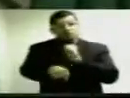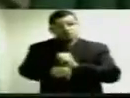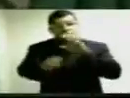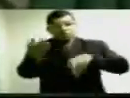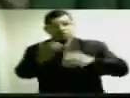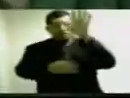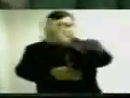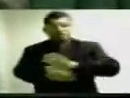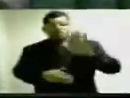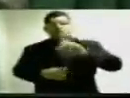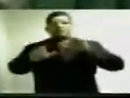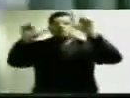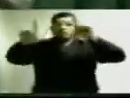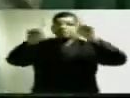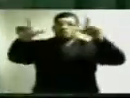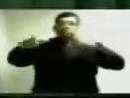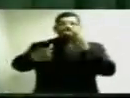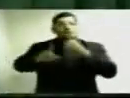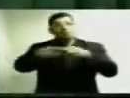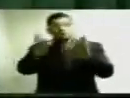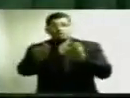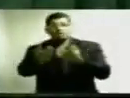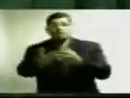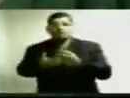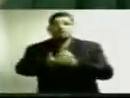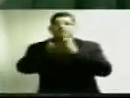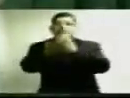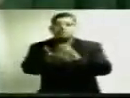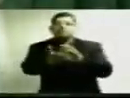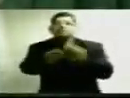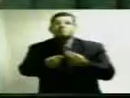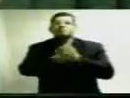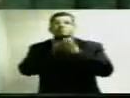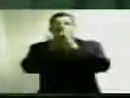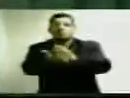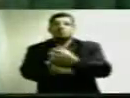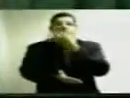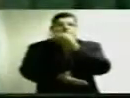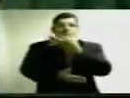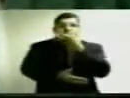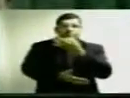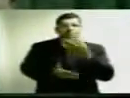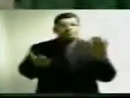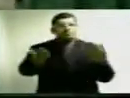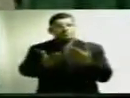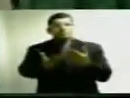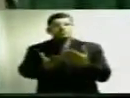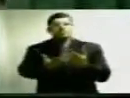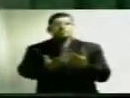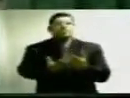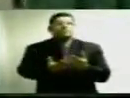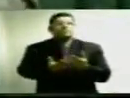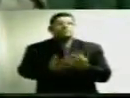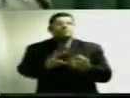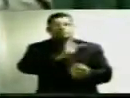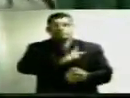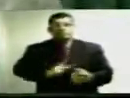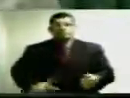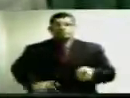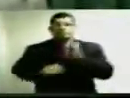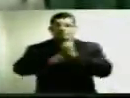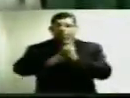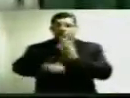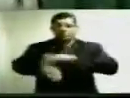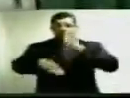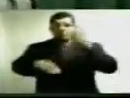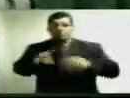que o Congresso Nacional se manifestasse. Mas eu quero oferecer uma sugestão para que o presidente da Casa e